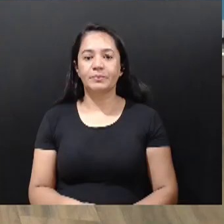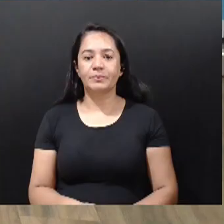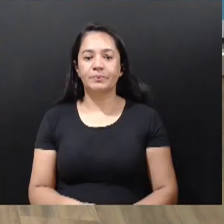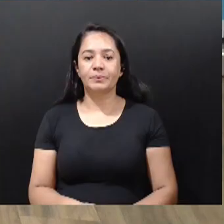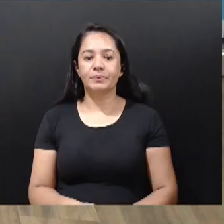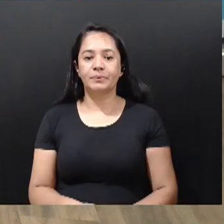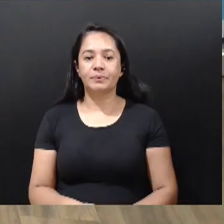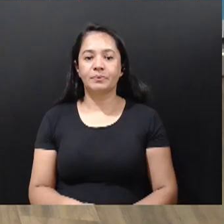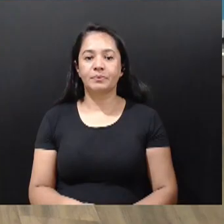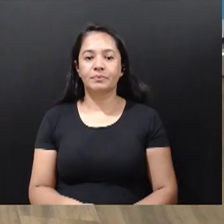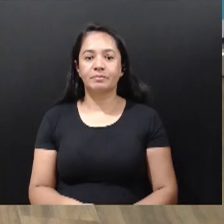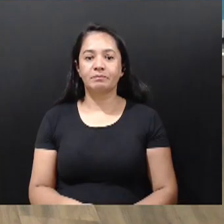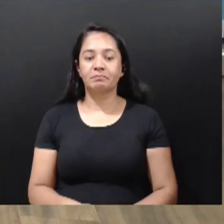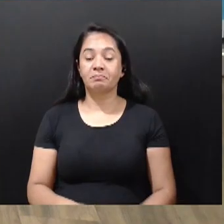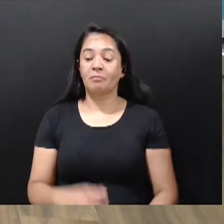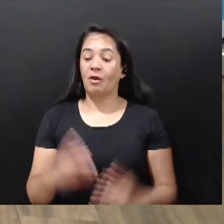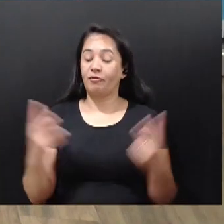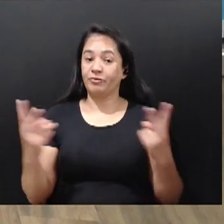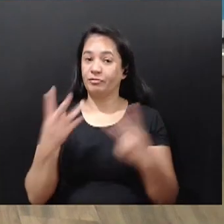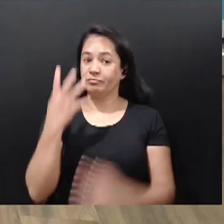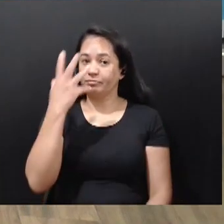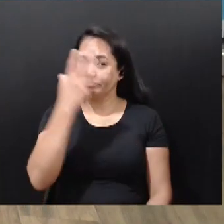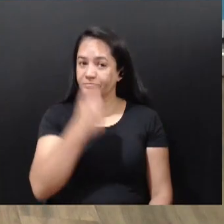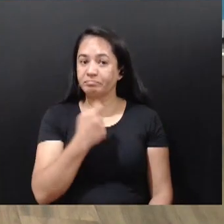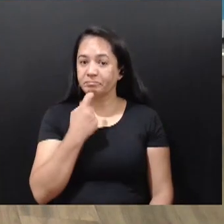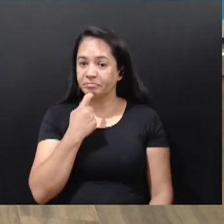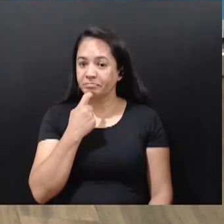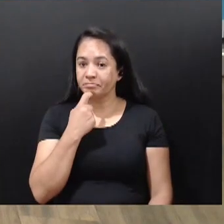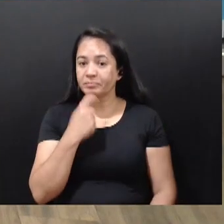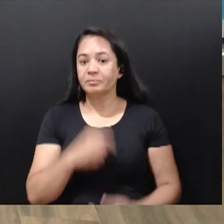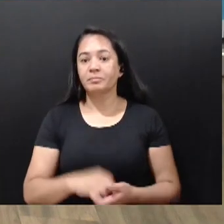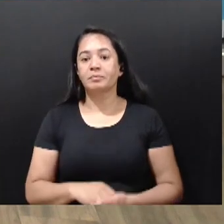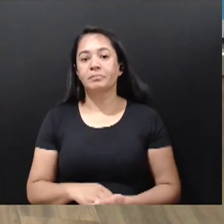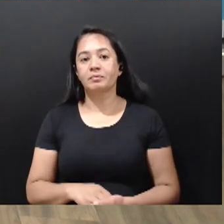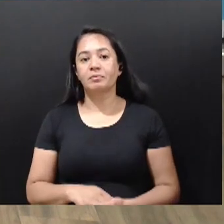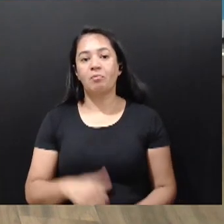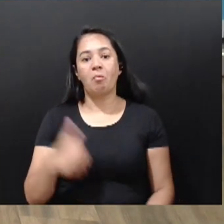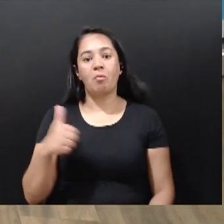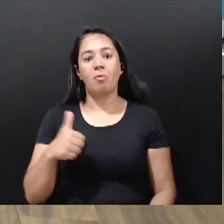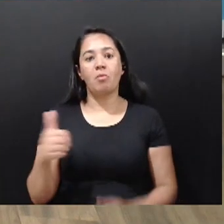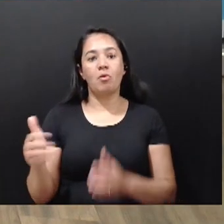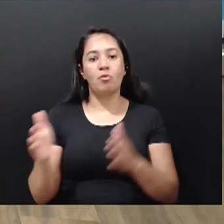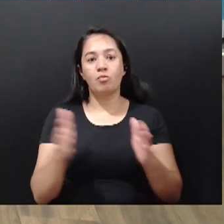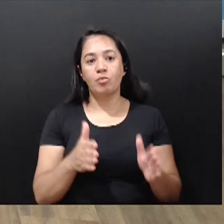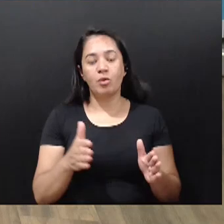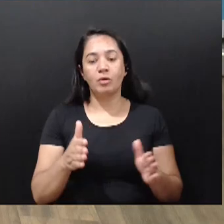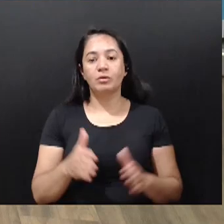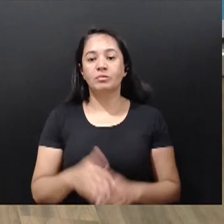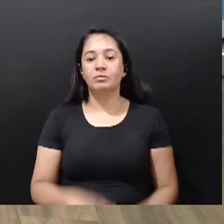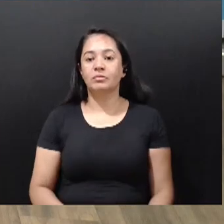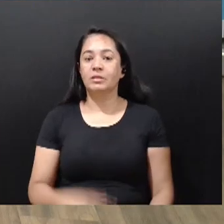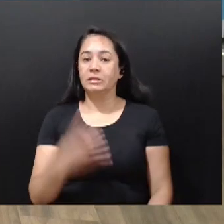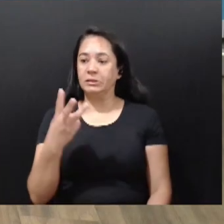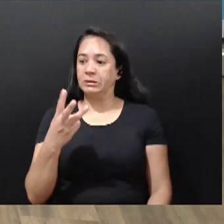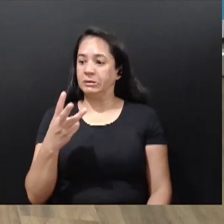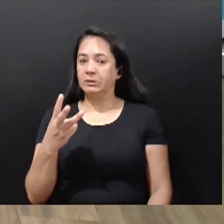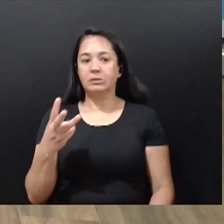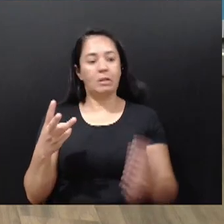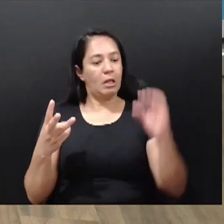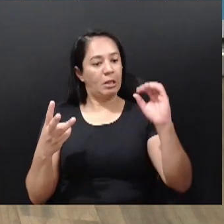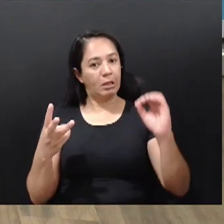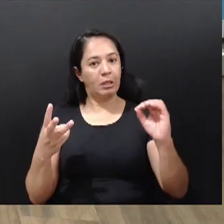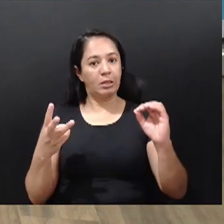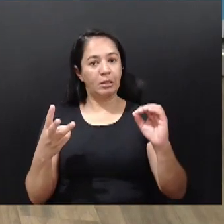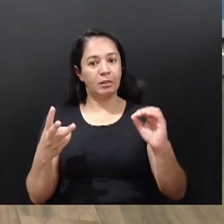Bela vitória dos campineiros do vôlei Renata, né? Primeira partida da final, 3-0, nem tomaram conhecimento aí do